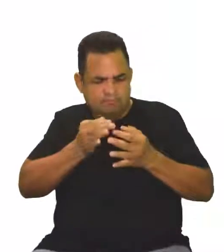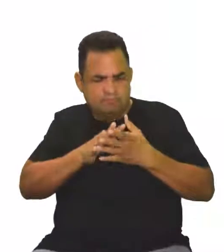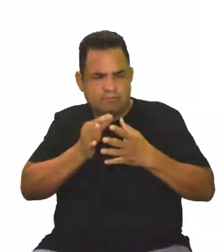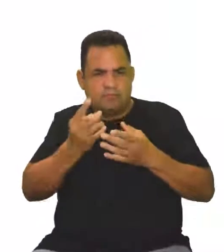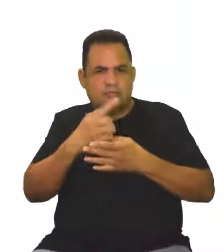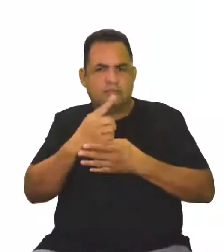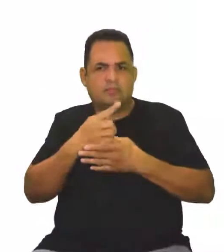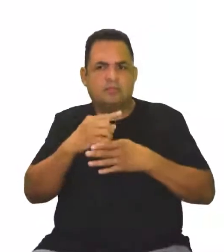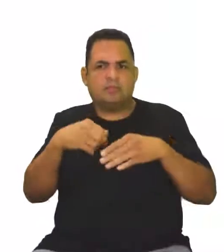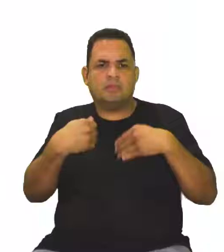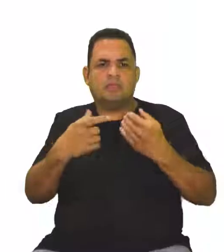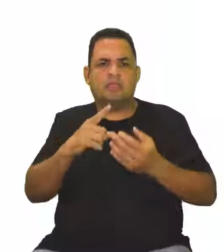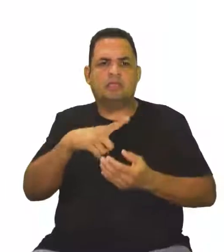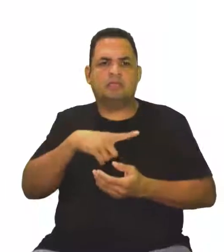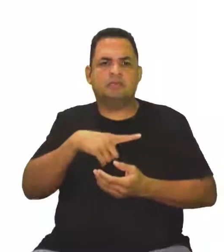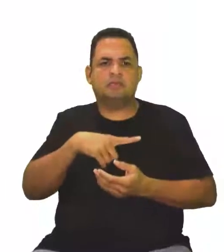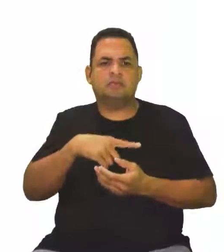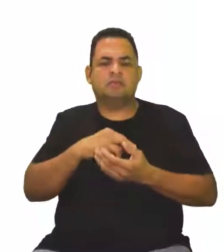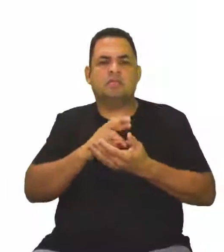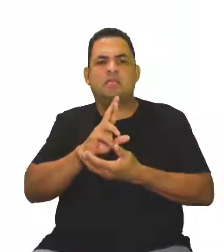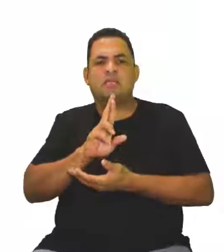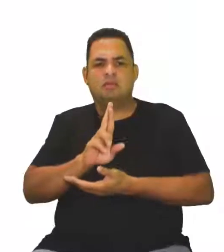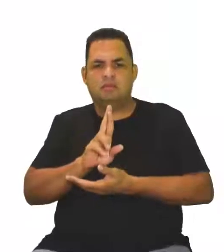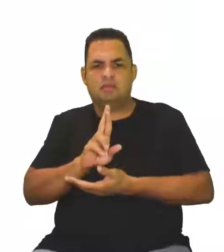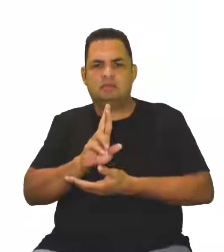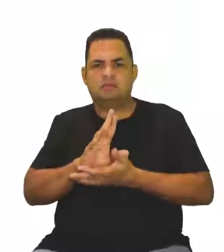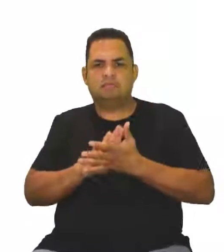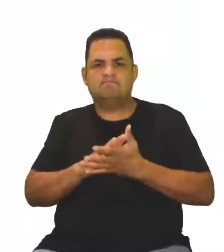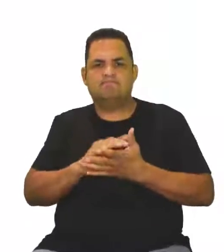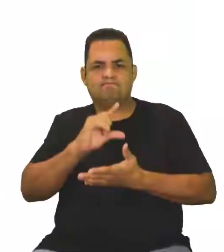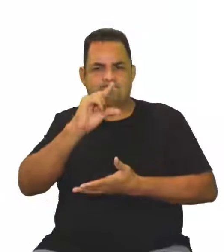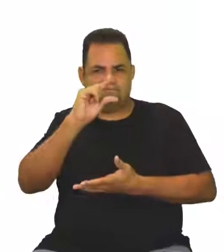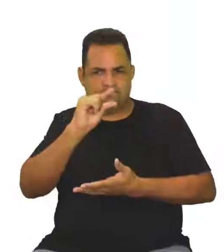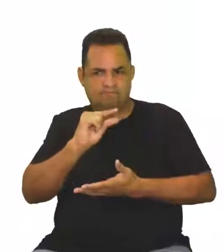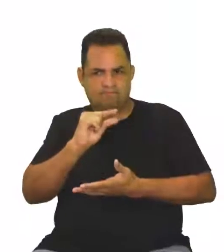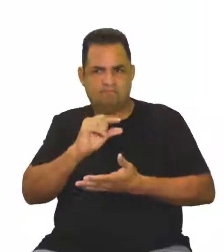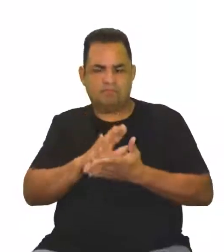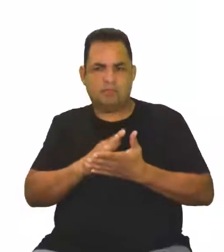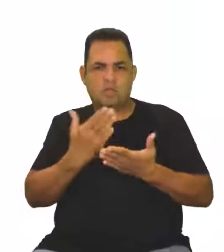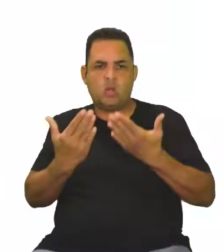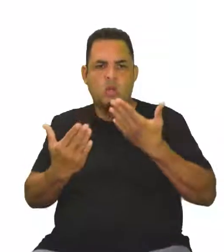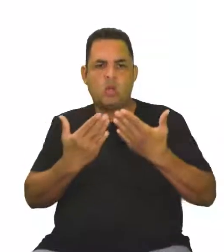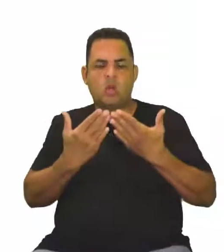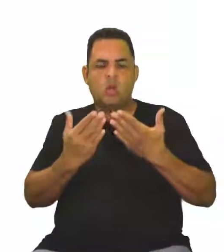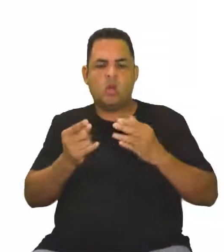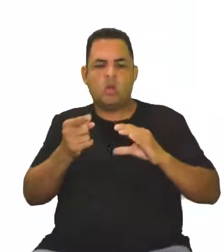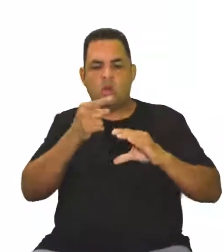é necessário que o amperímetro tenha uma resistência interna muito pequena comparada